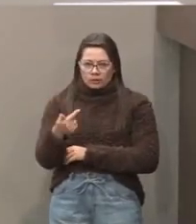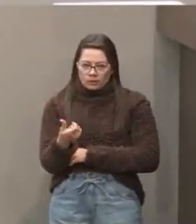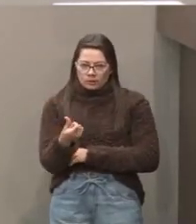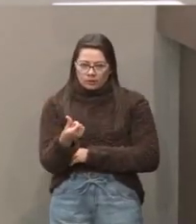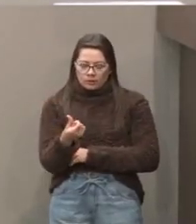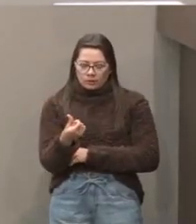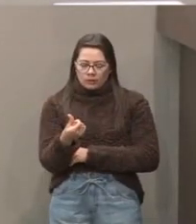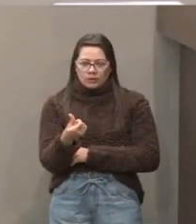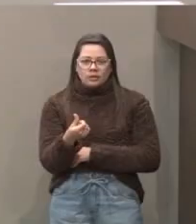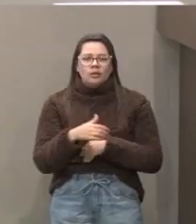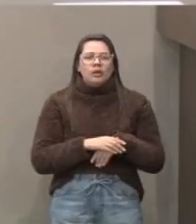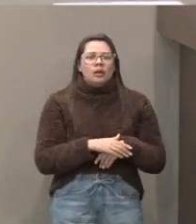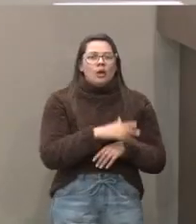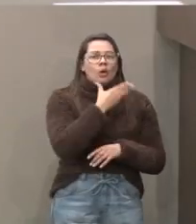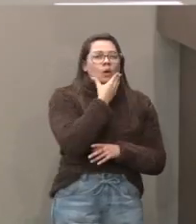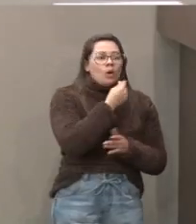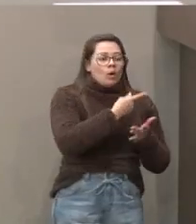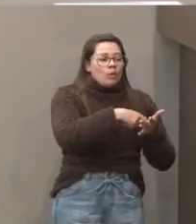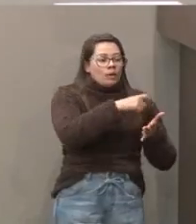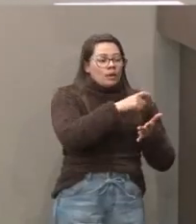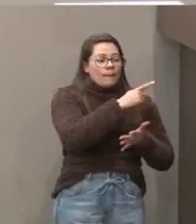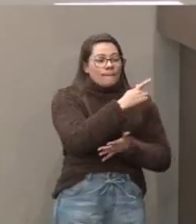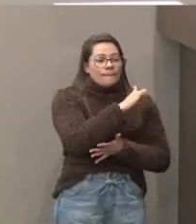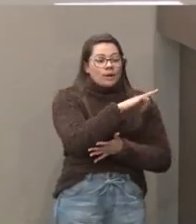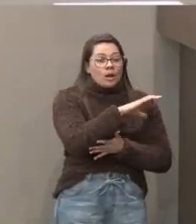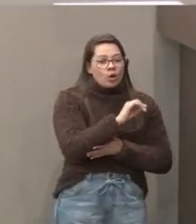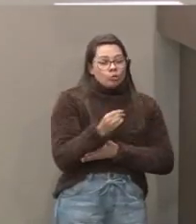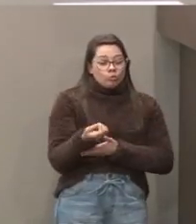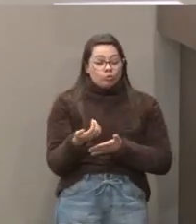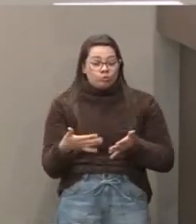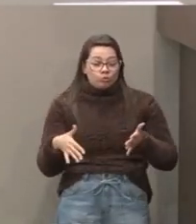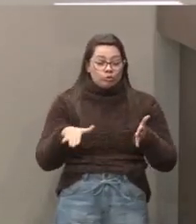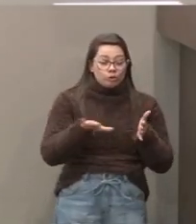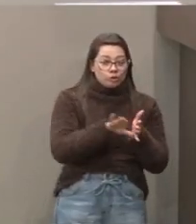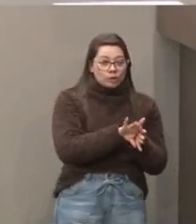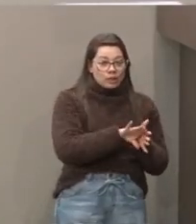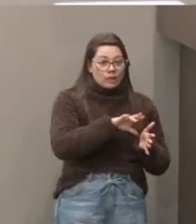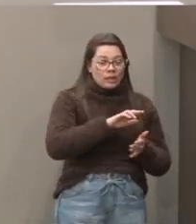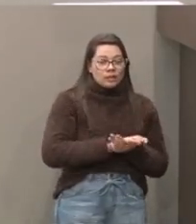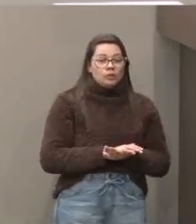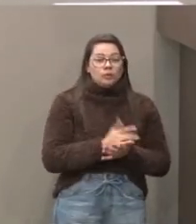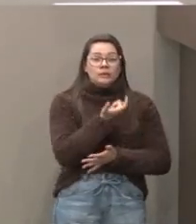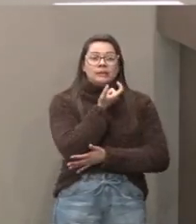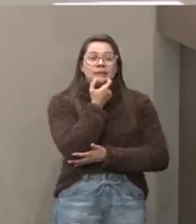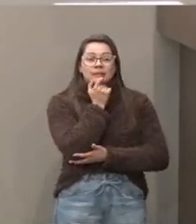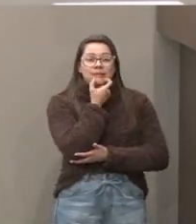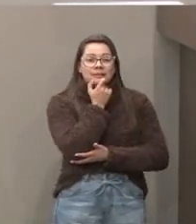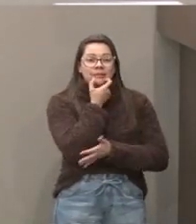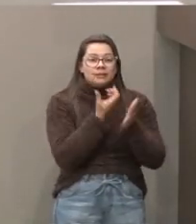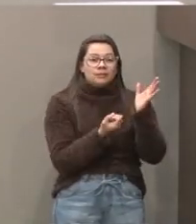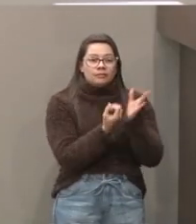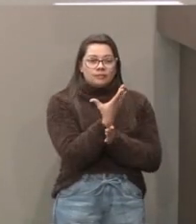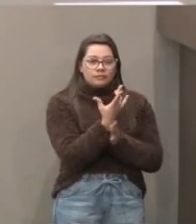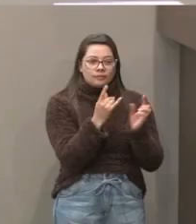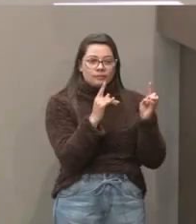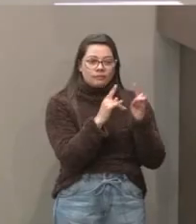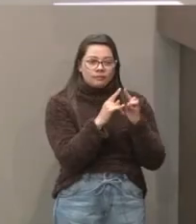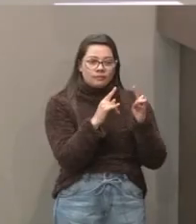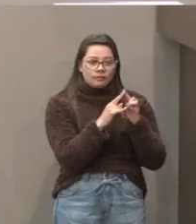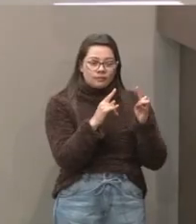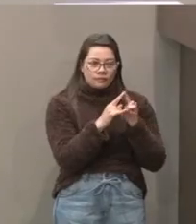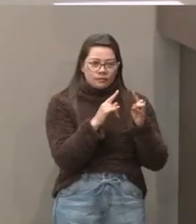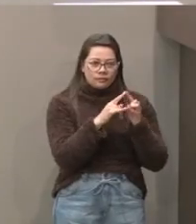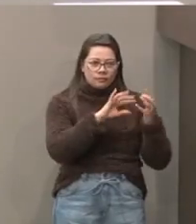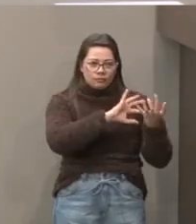1976. Paulo Bertol, recém-chegado da Inglaterra, funda o Instituto de Ortopedia e